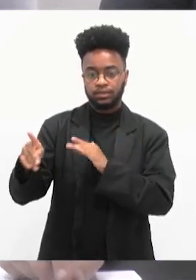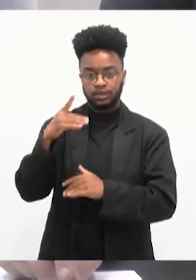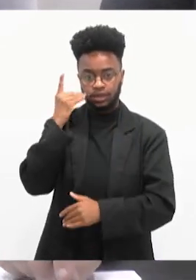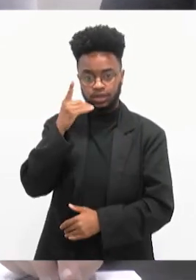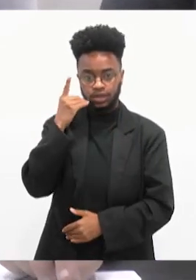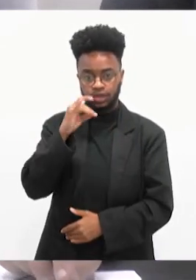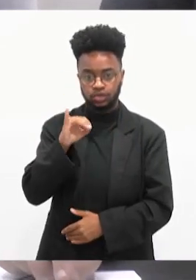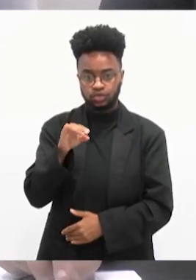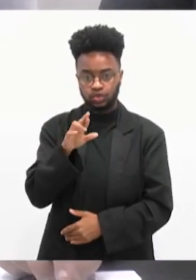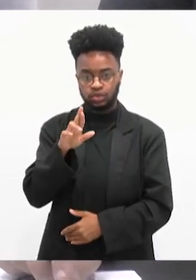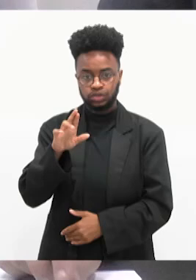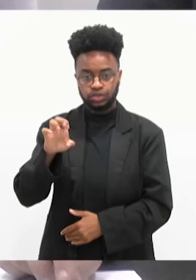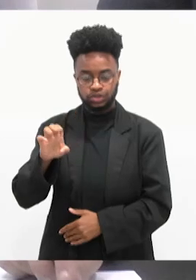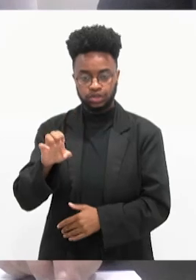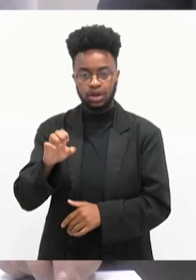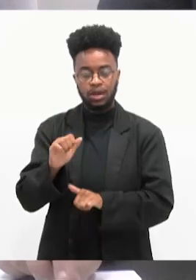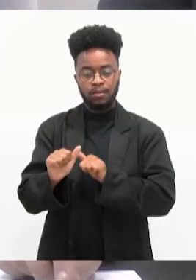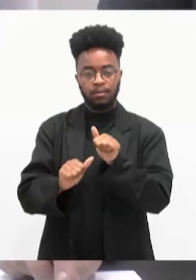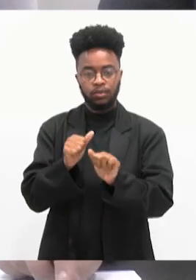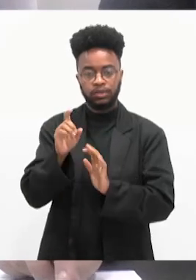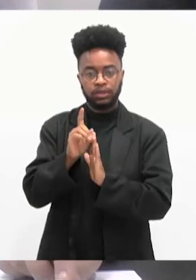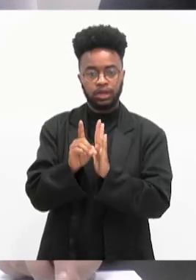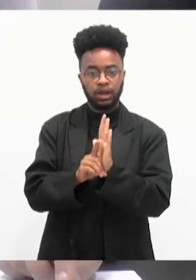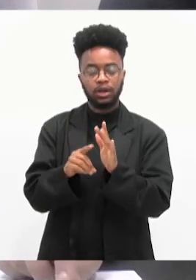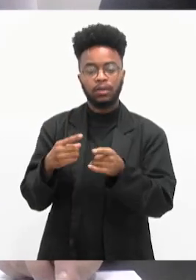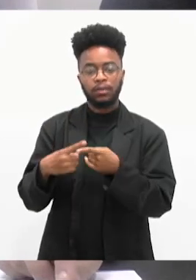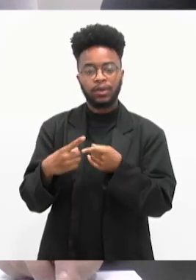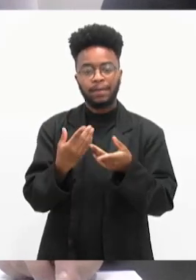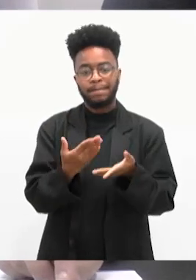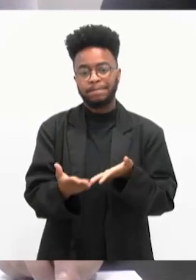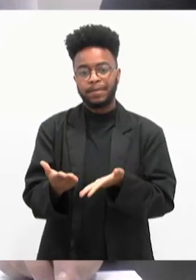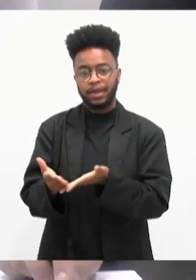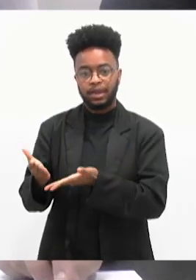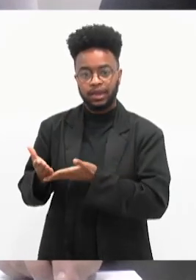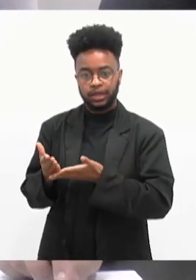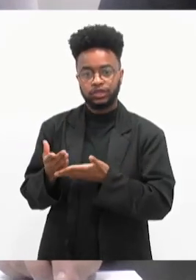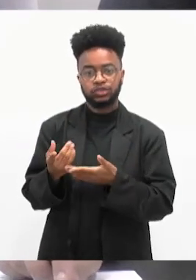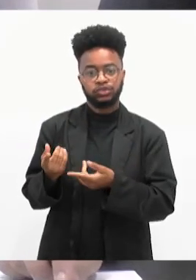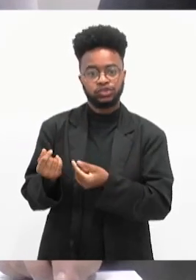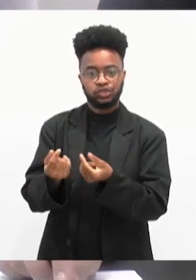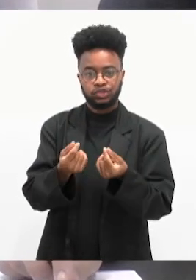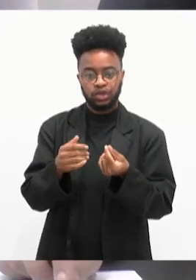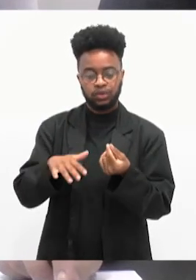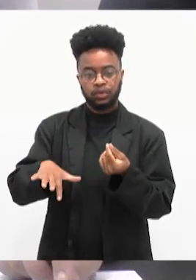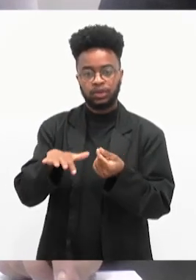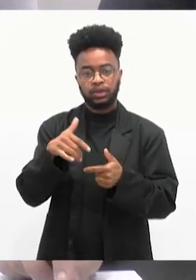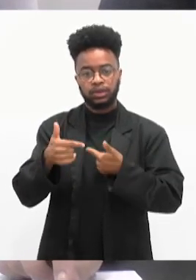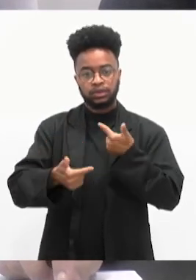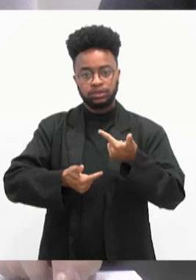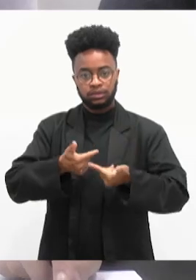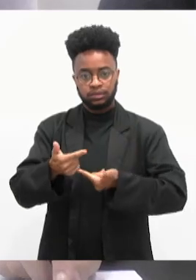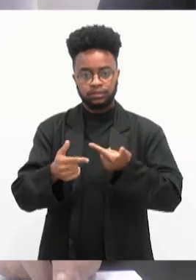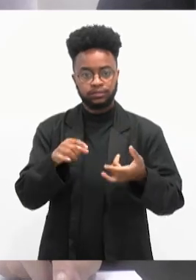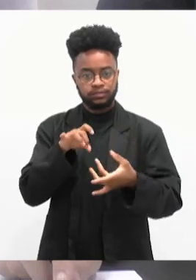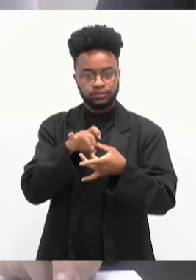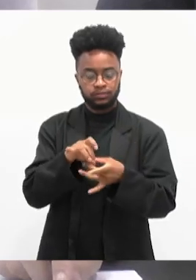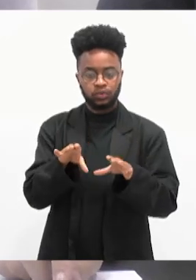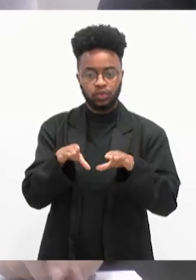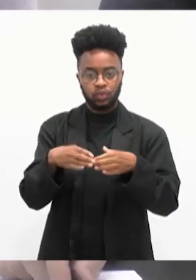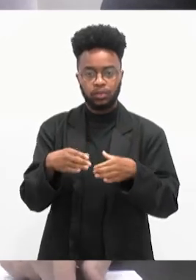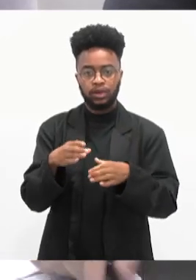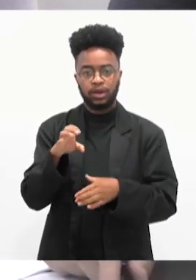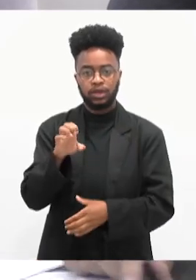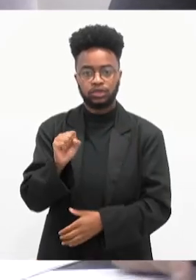revoga esse decreto, o que causaria imediatamente uma perda significativa em todo o trabalho que hoje é feito pelos escoteiros do